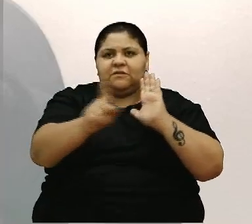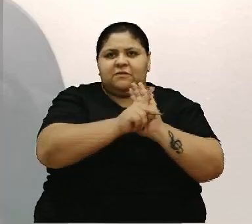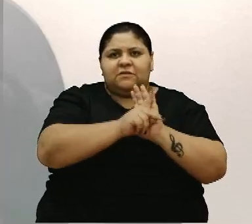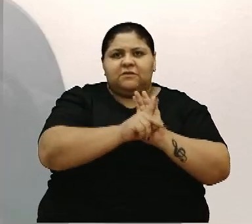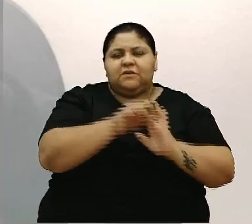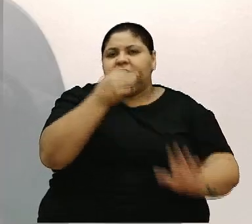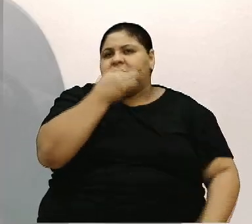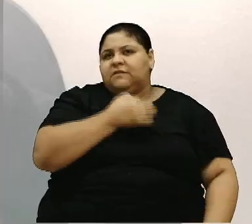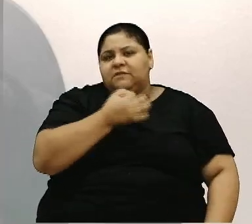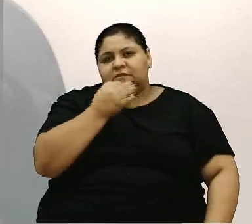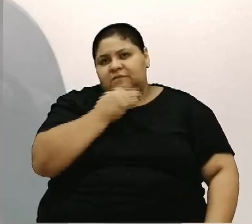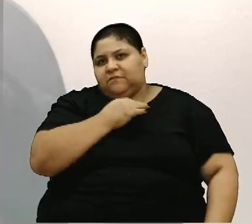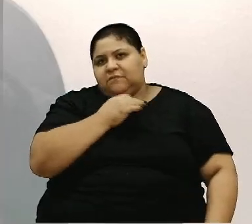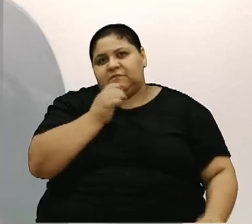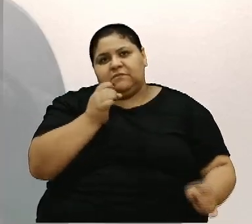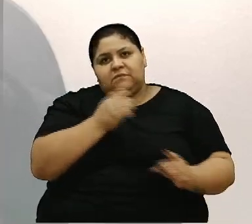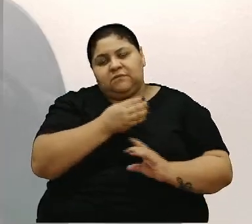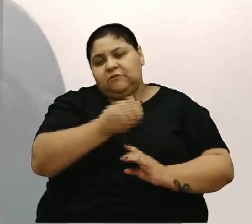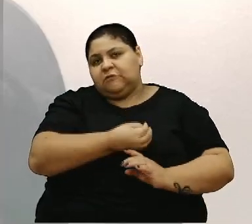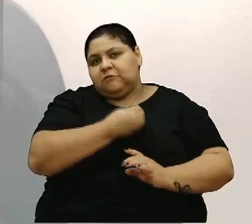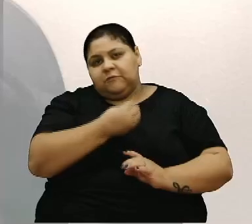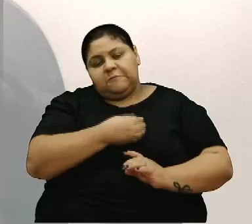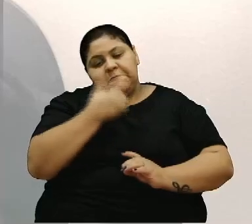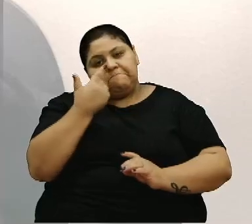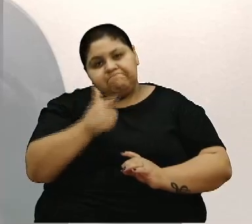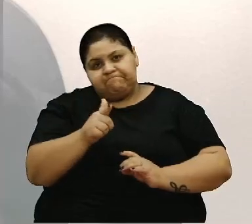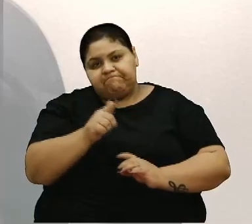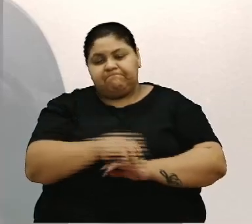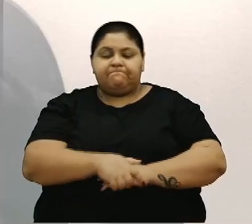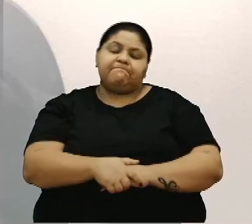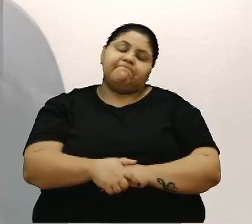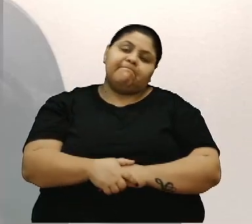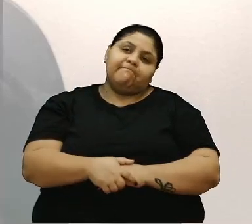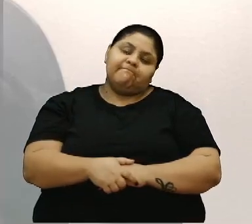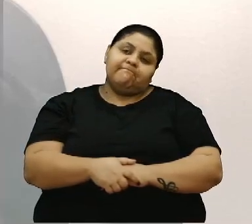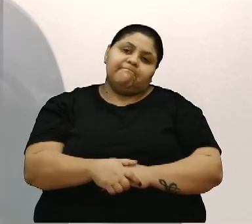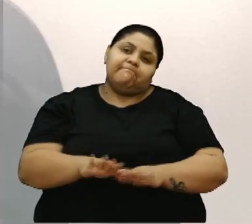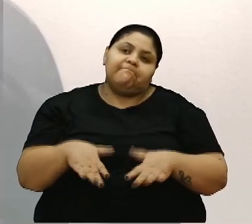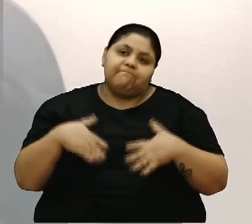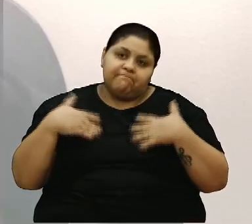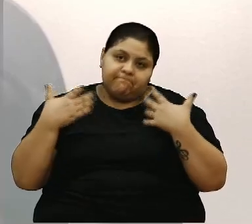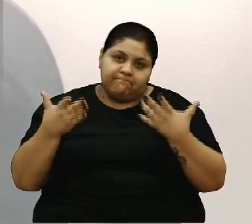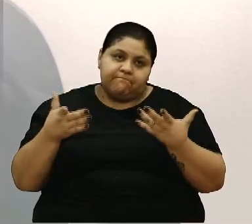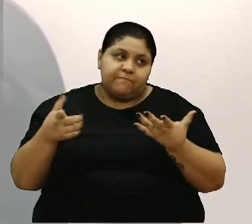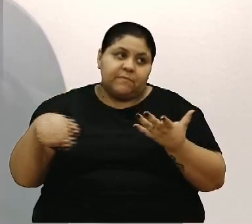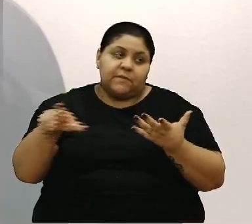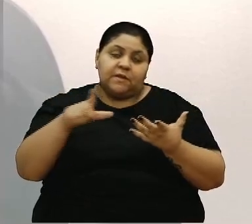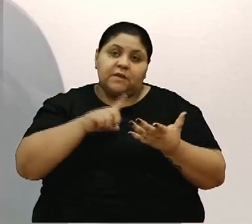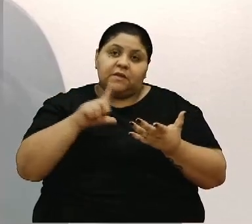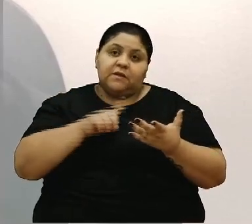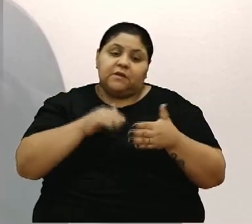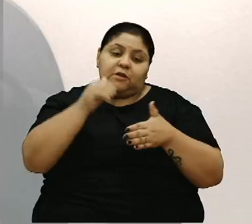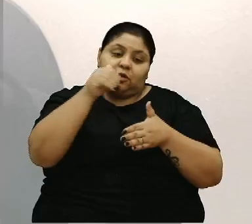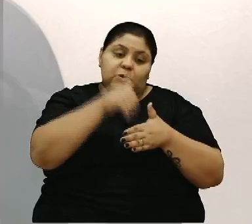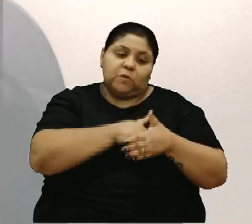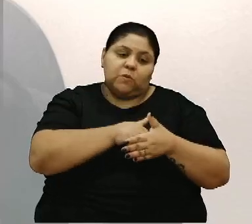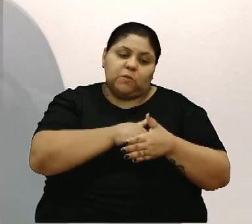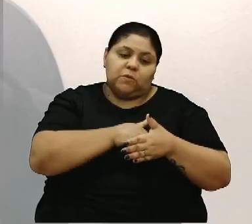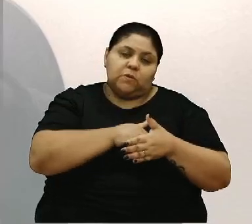não está preparada para viver isso mais uma vez. Então, que a gente tenha, através dessa votação hoje,